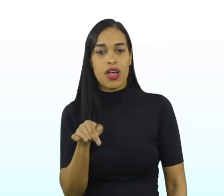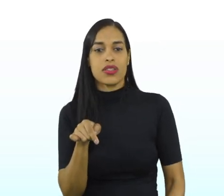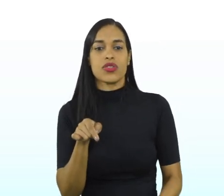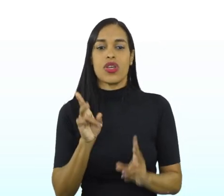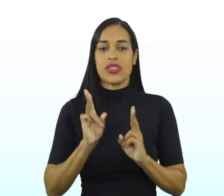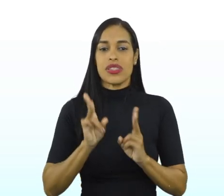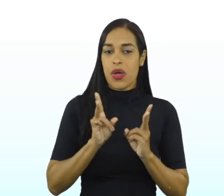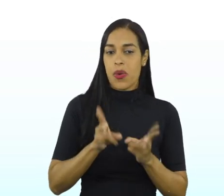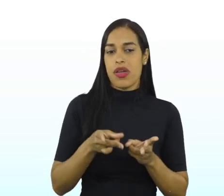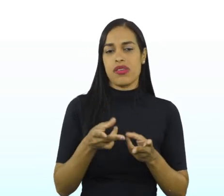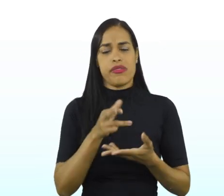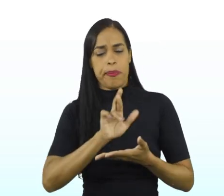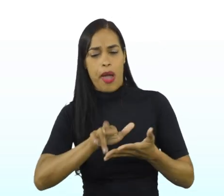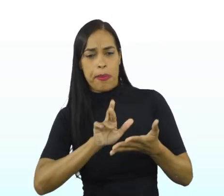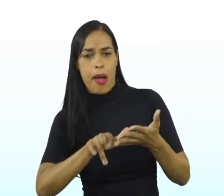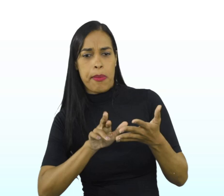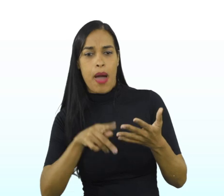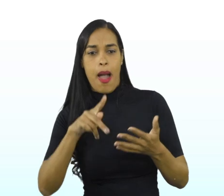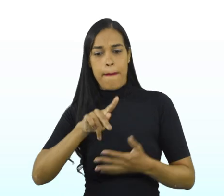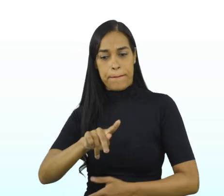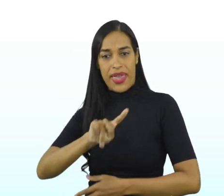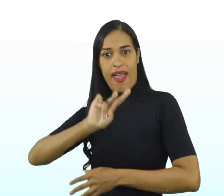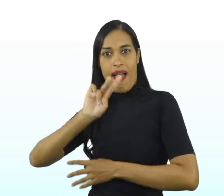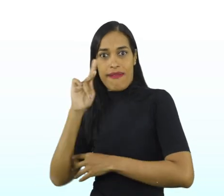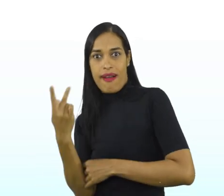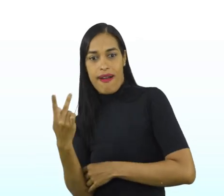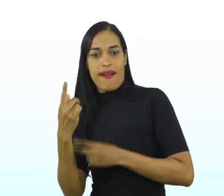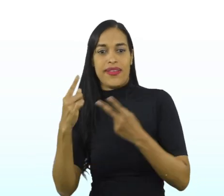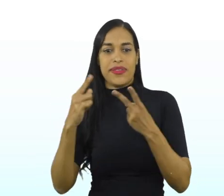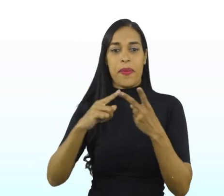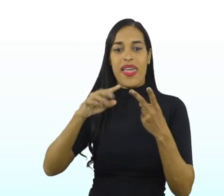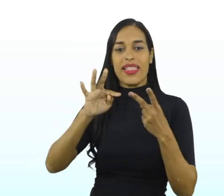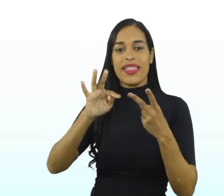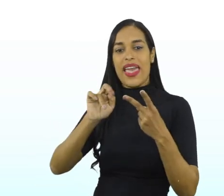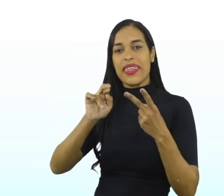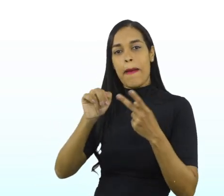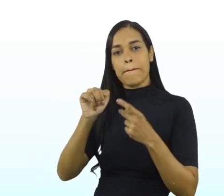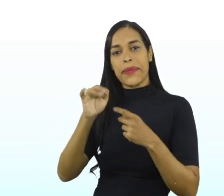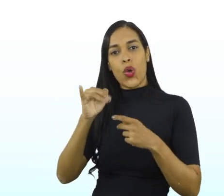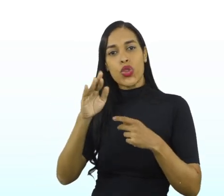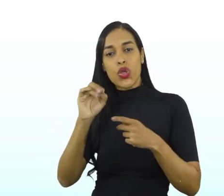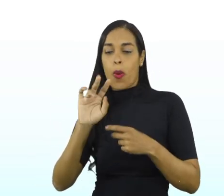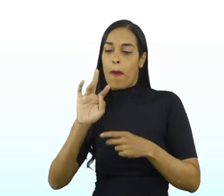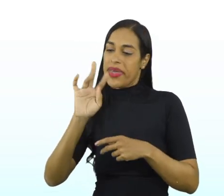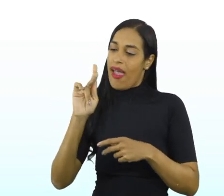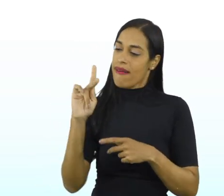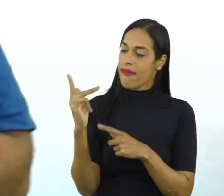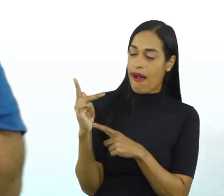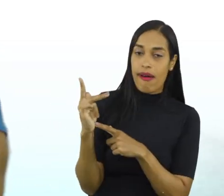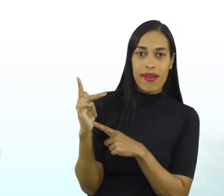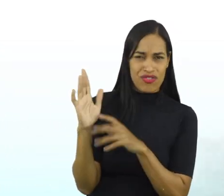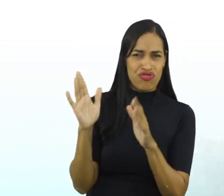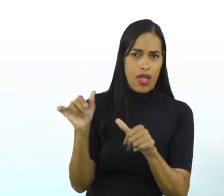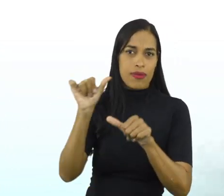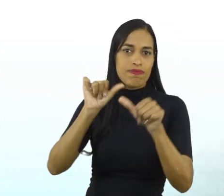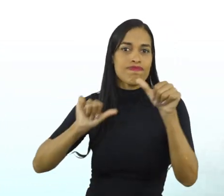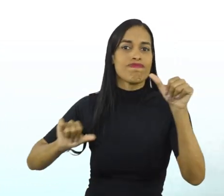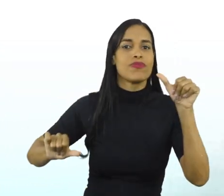acentuada graficamente, sequência, pinguim, farmácia com PH, terapeuta com PH. Então, são palavras que